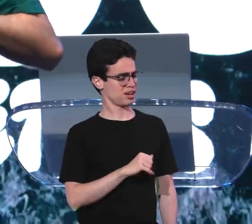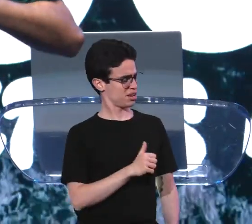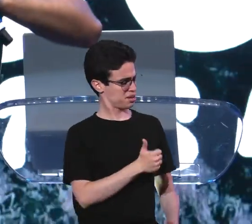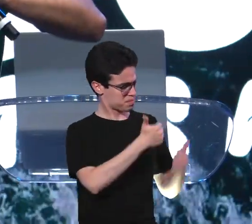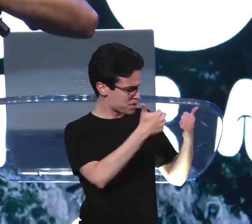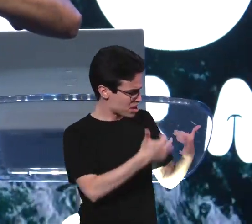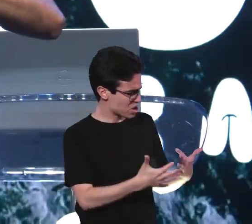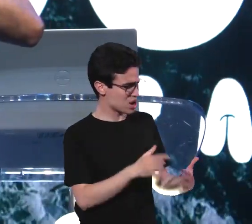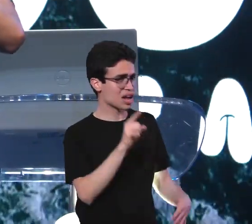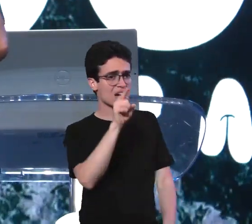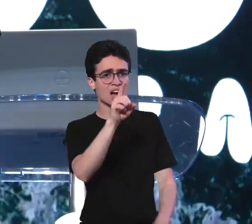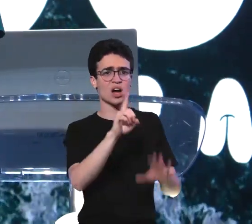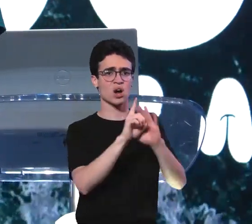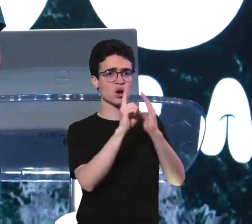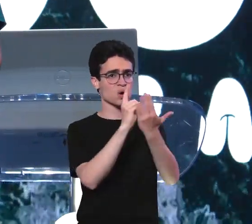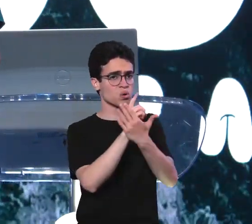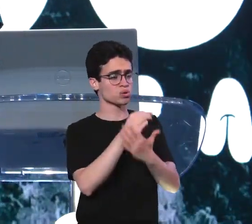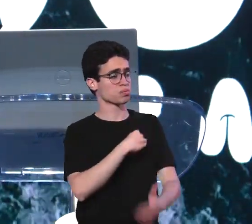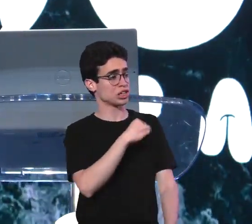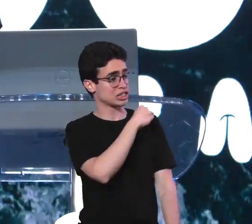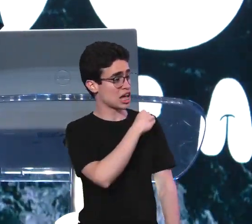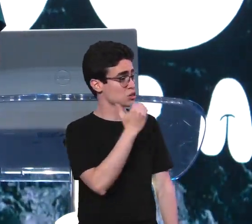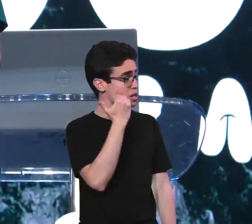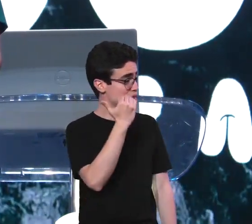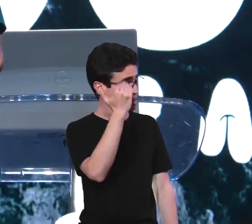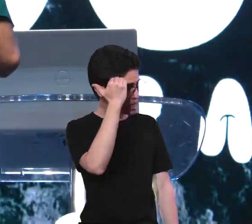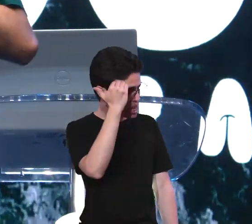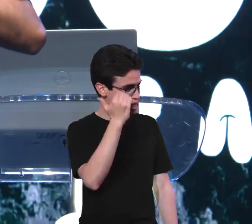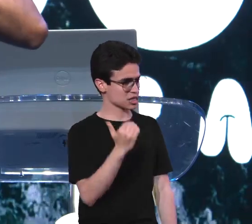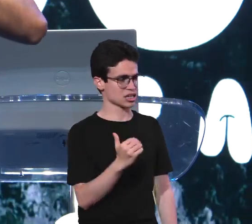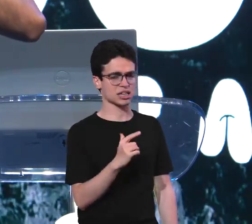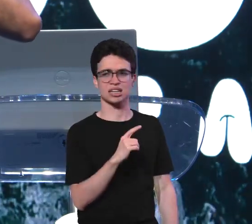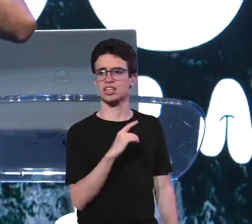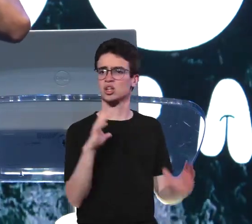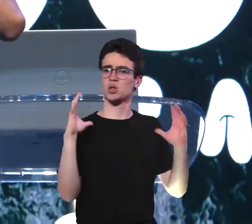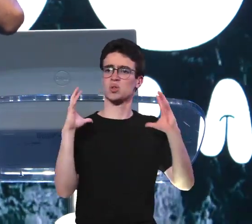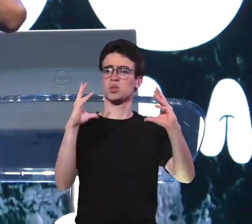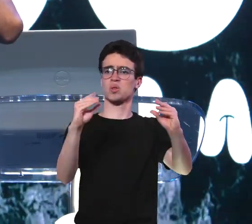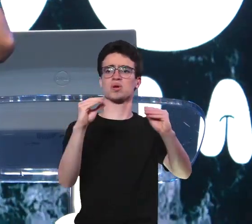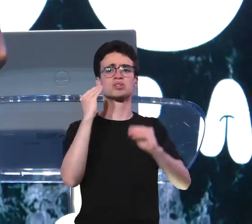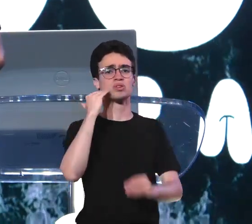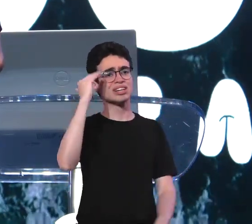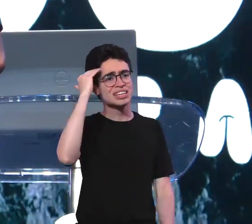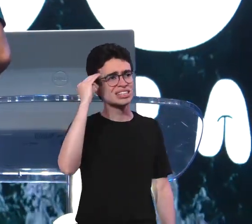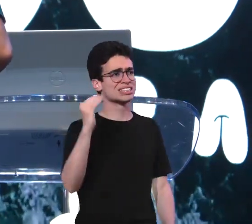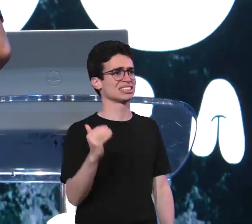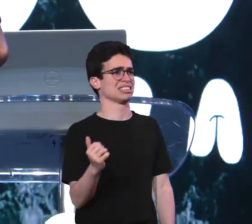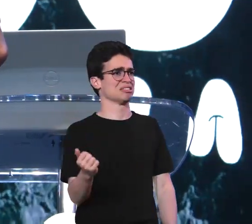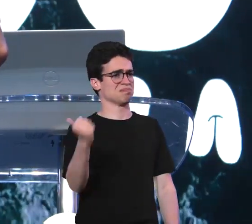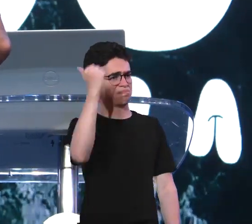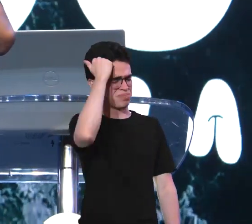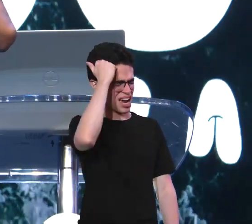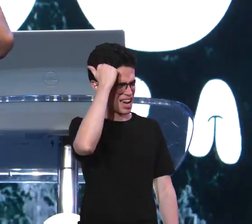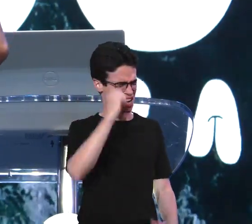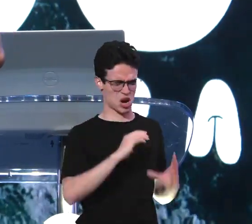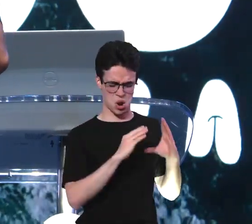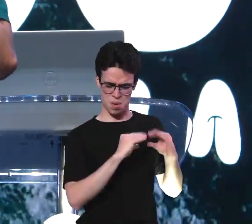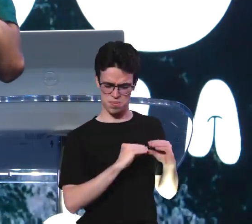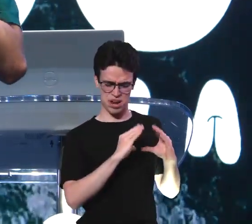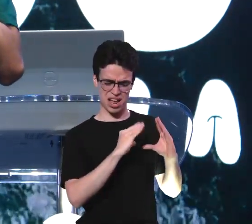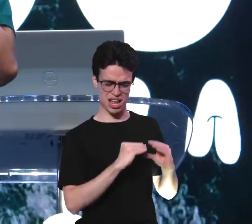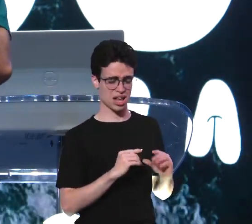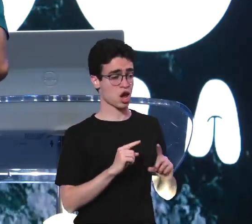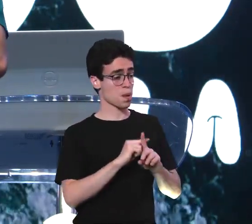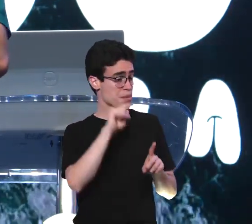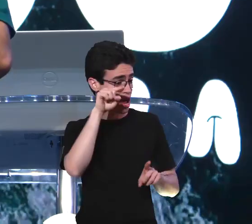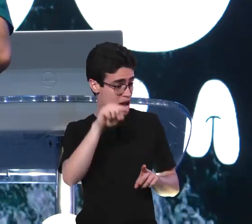ela via um culto do Ministério de Adolescentes, com todos os adolescentes quebrantados, só que eles